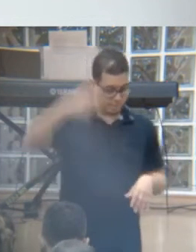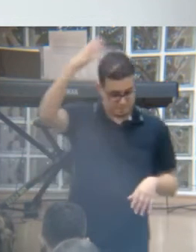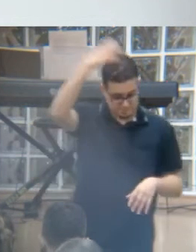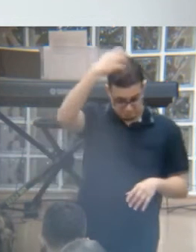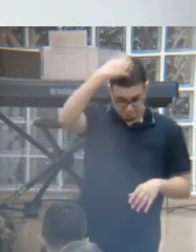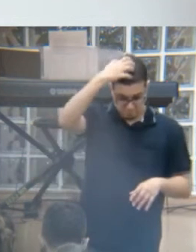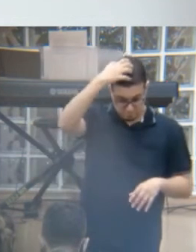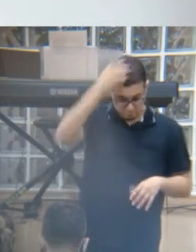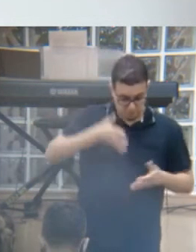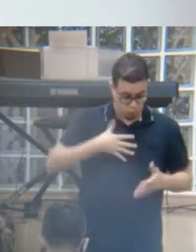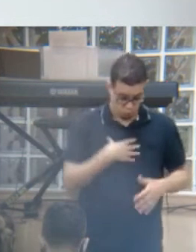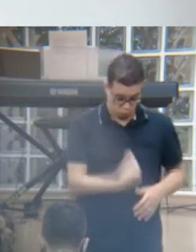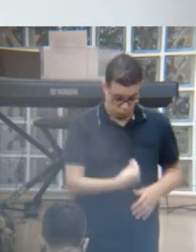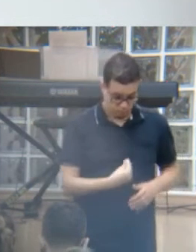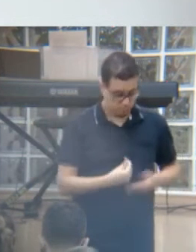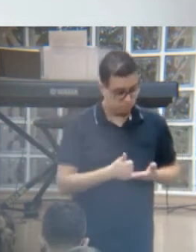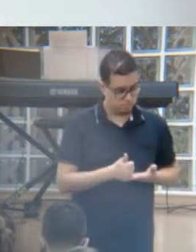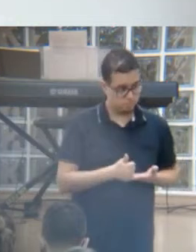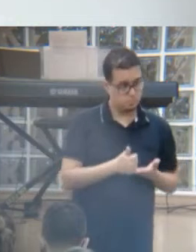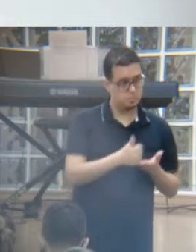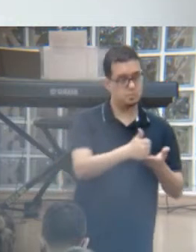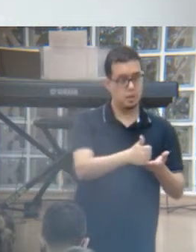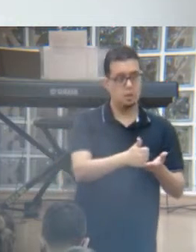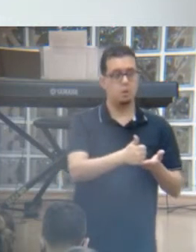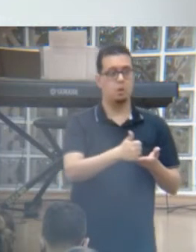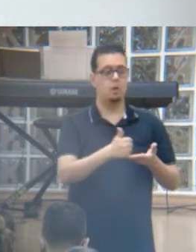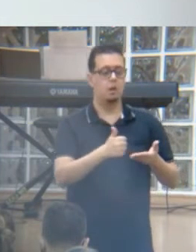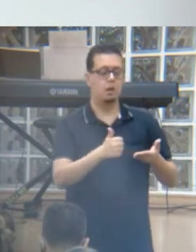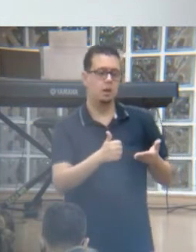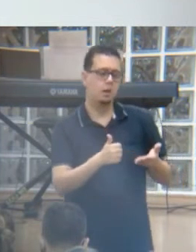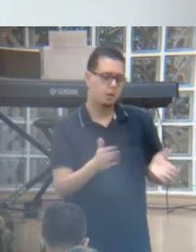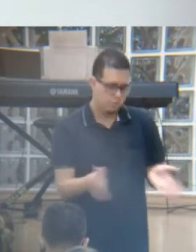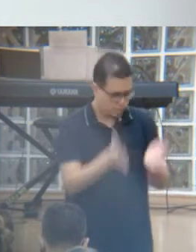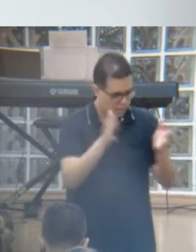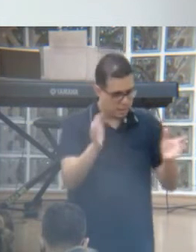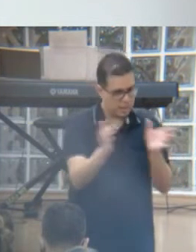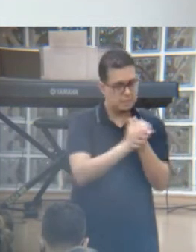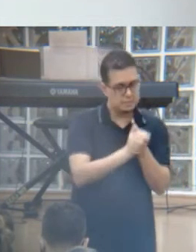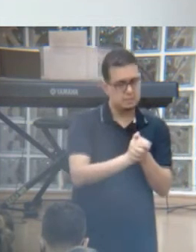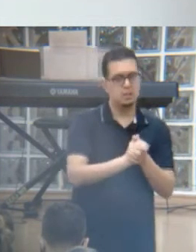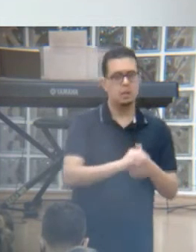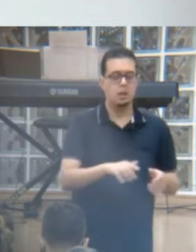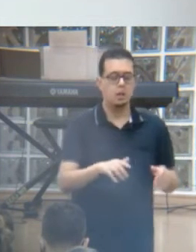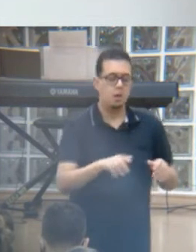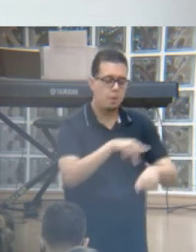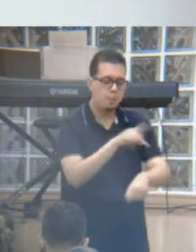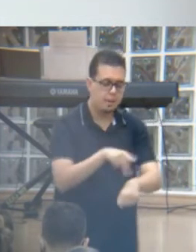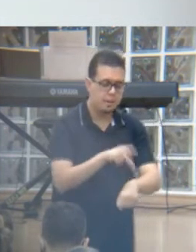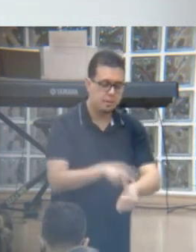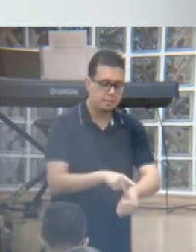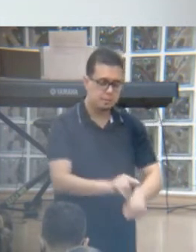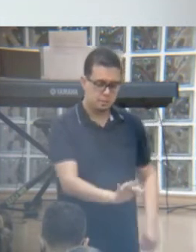esta mulher Jezabel, filha do rei, para fazer uma aliança. E ela traz consigo